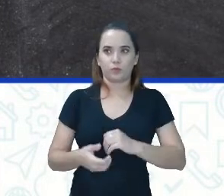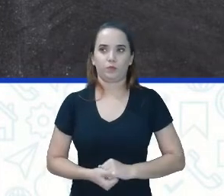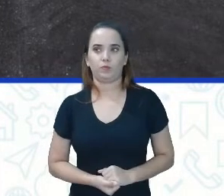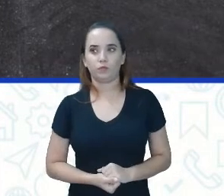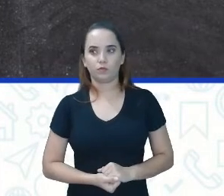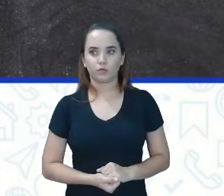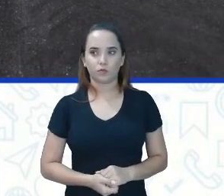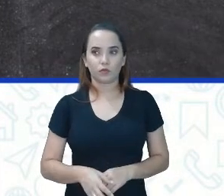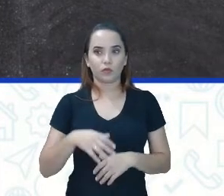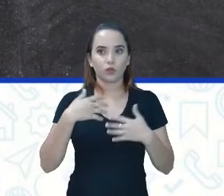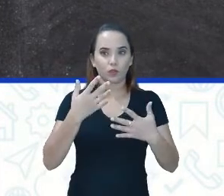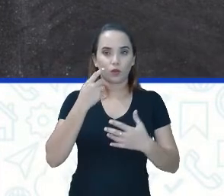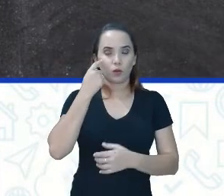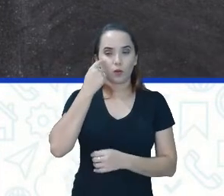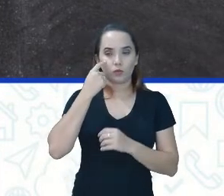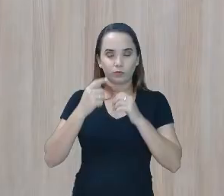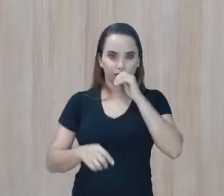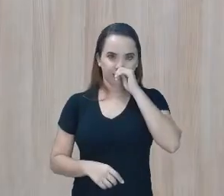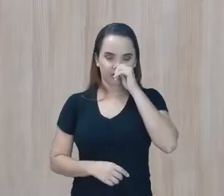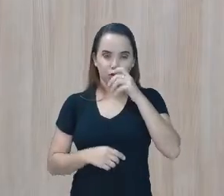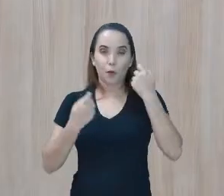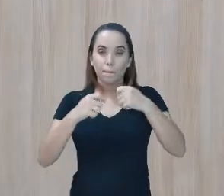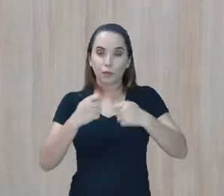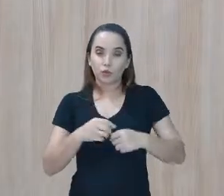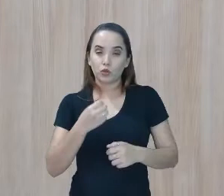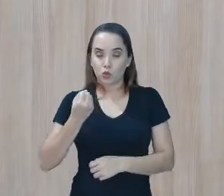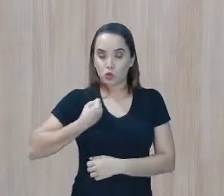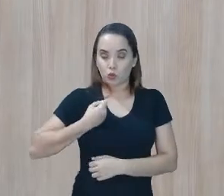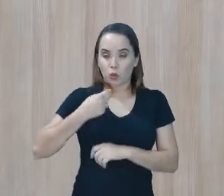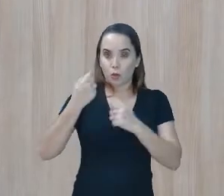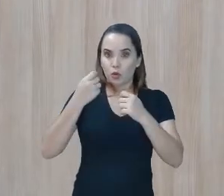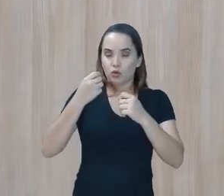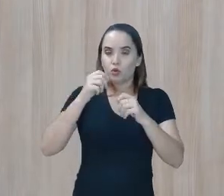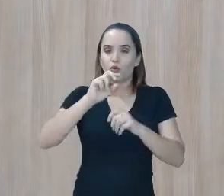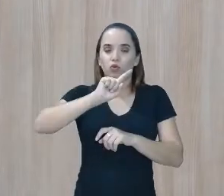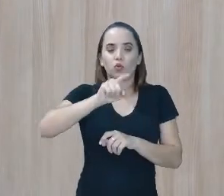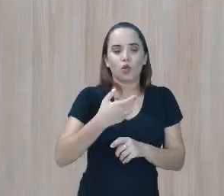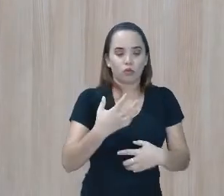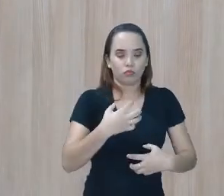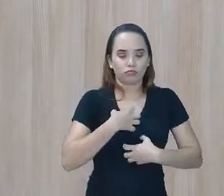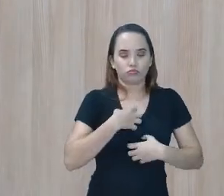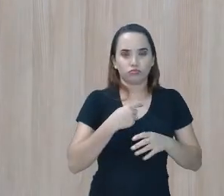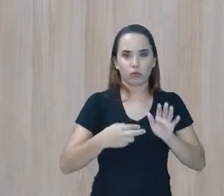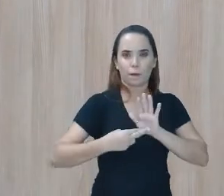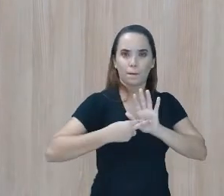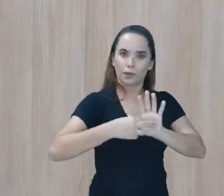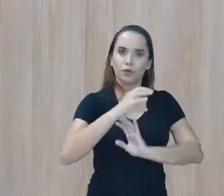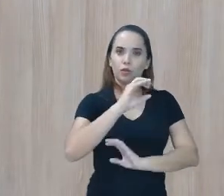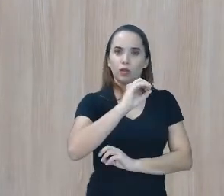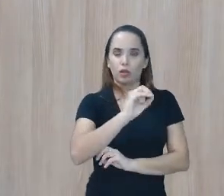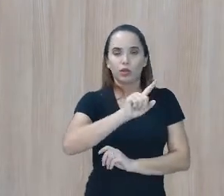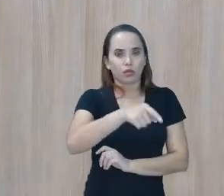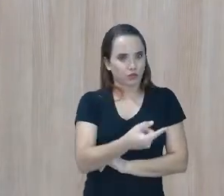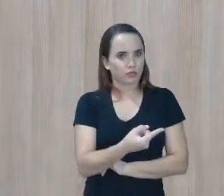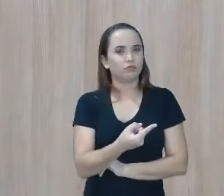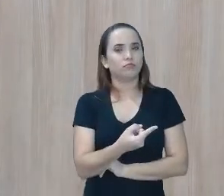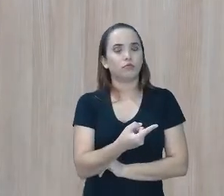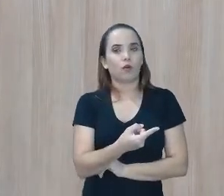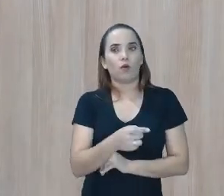reta numérica. Então, eu preciso que o número esteja na sua forma decimal. E uma das maneiras mais simples de